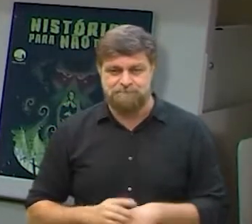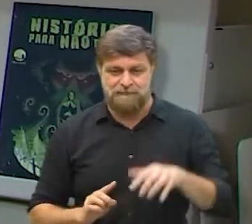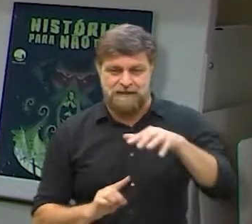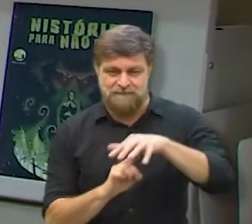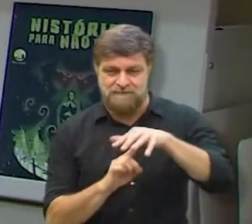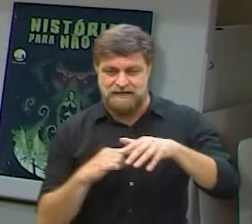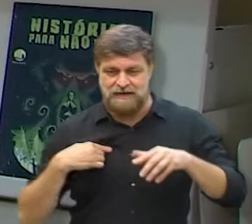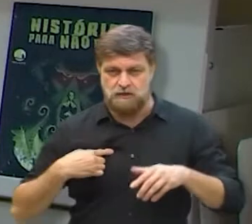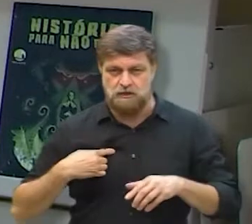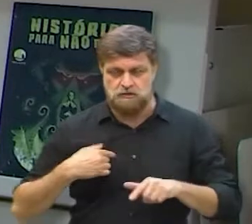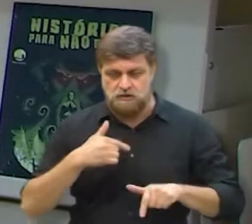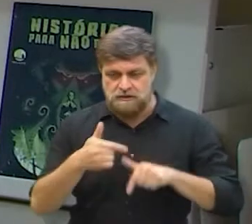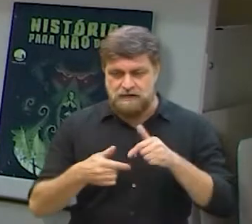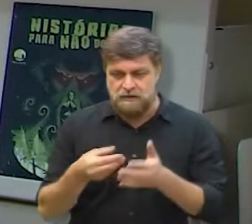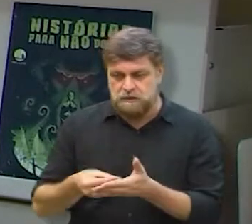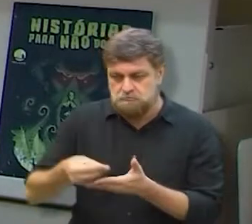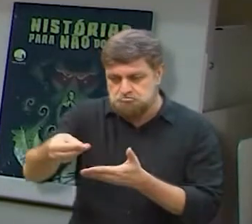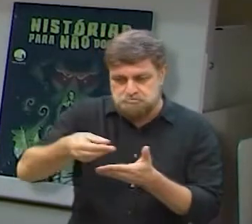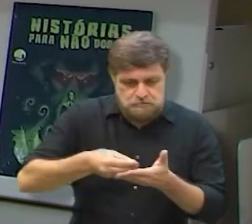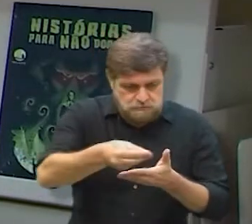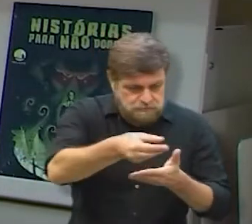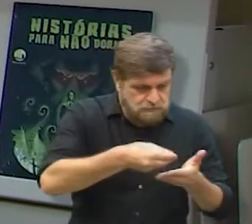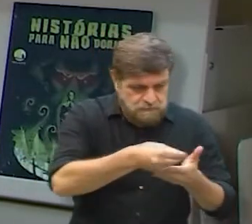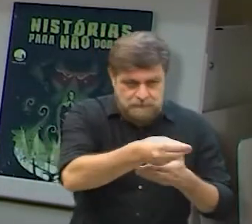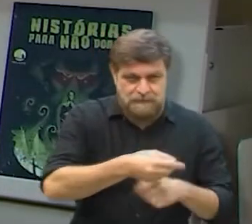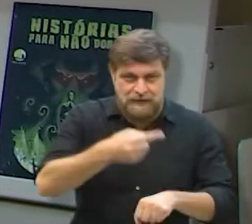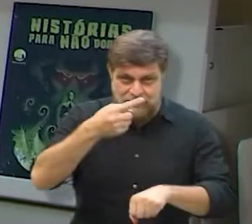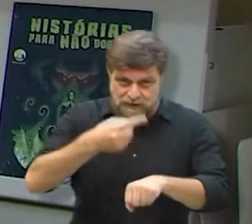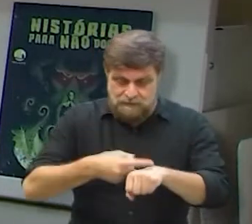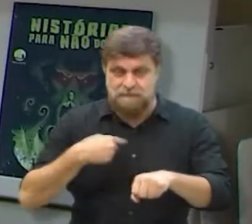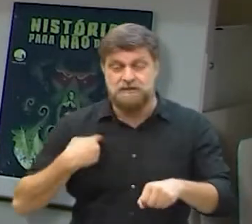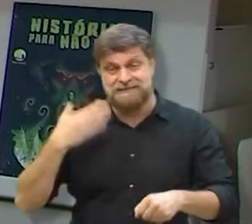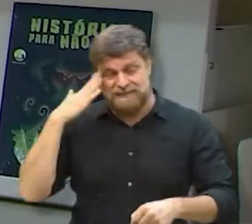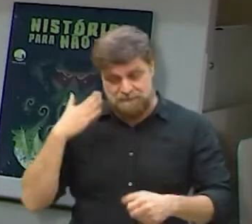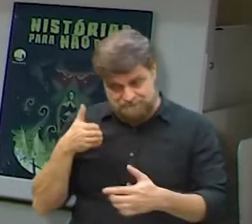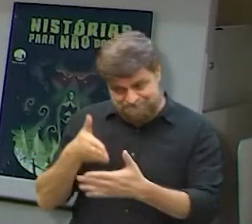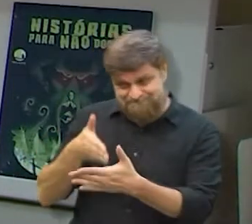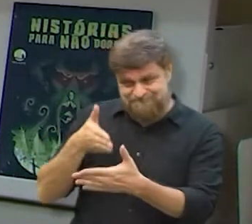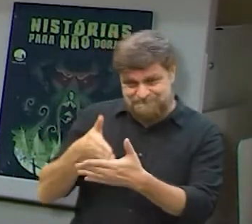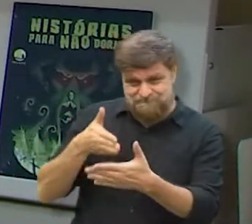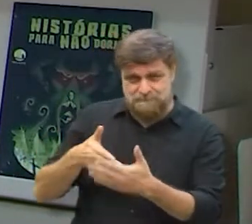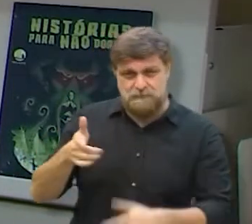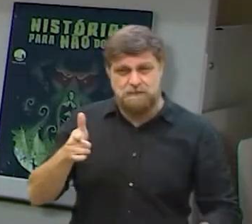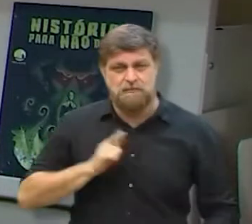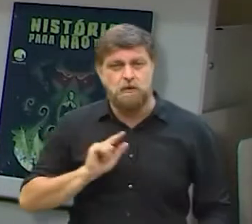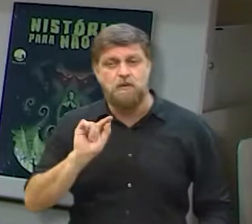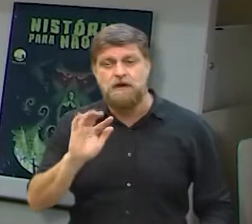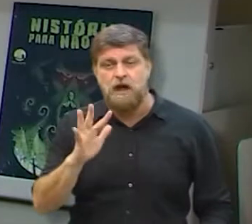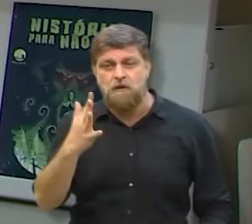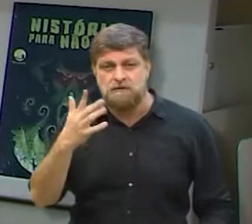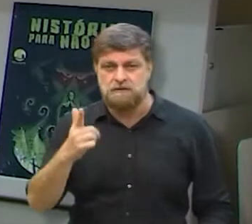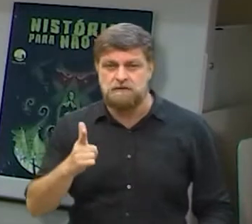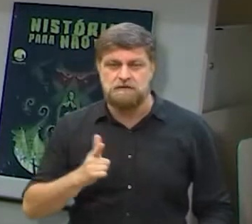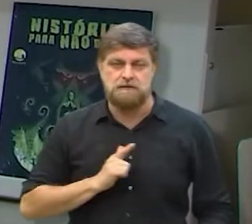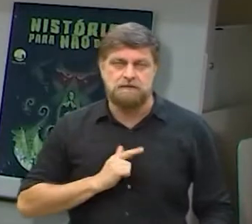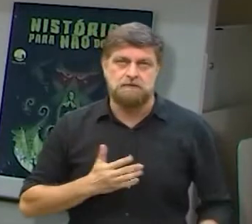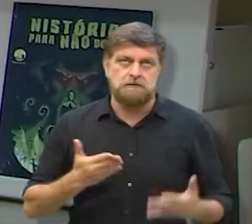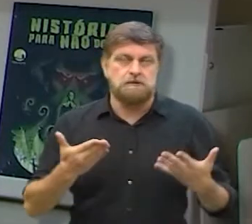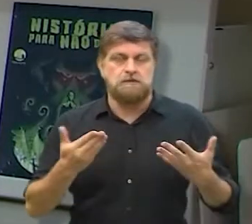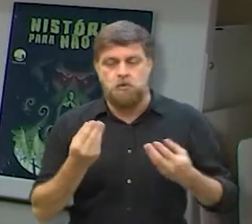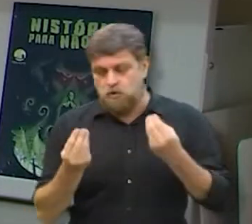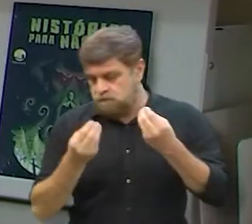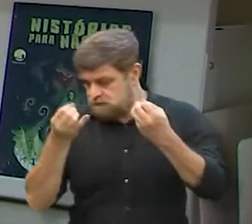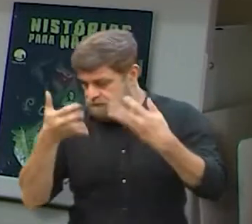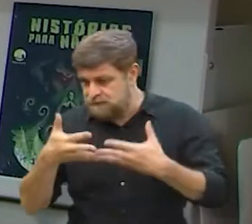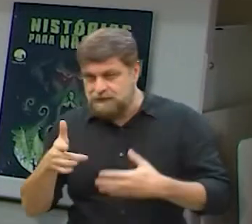gente costuma distribuir os nossos trabalhos. Mas, ao mesmo tempo, dadas as limitações, eu tenho